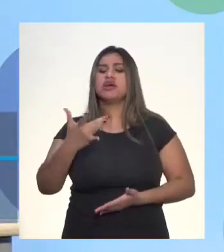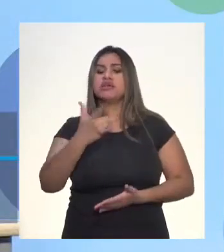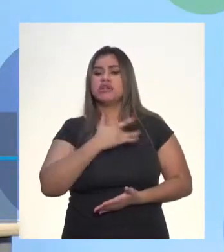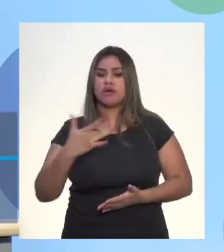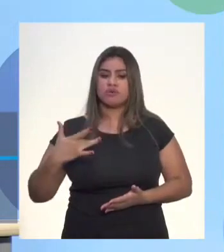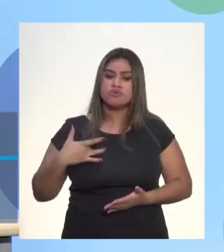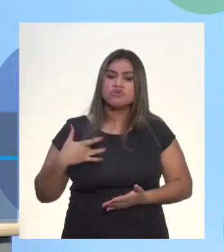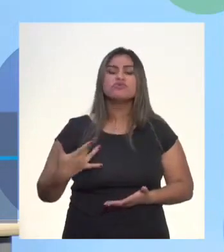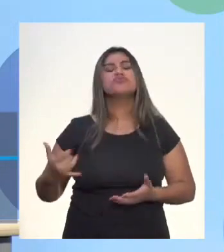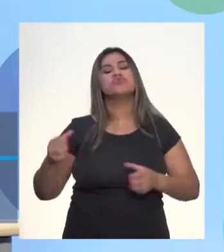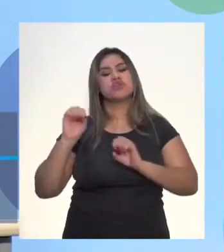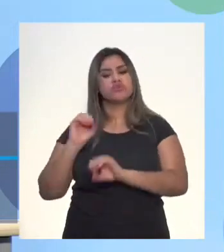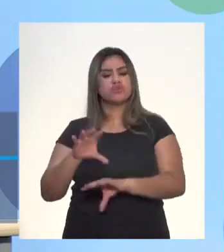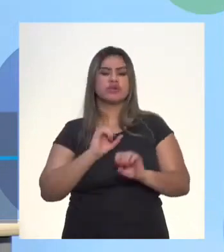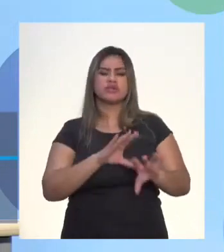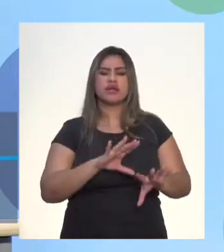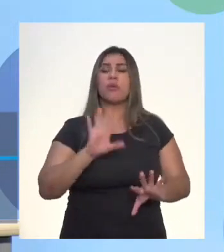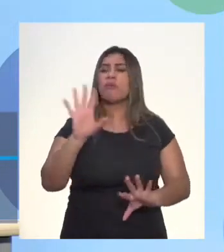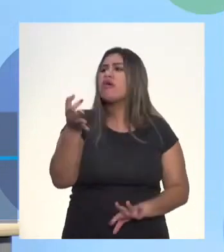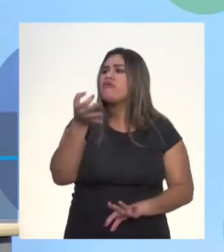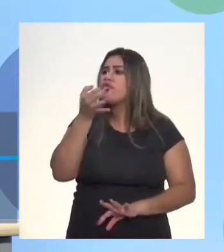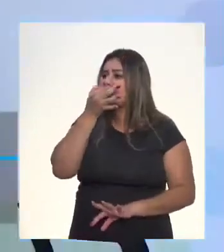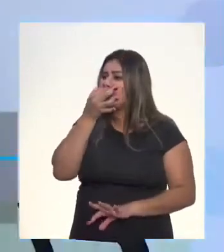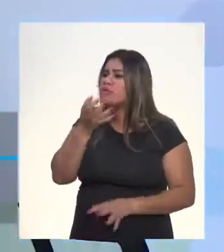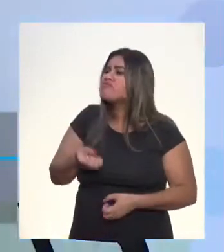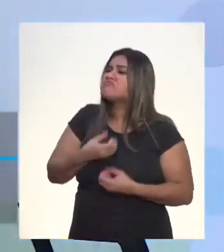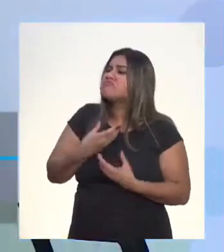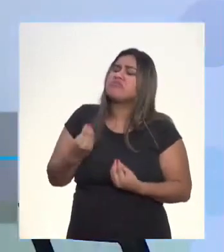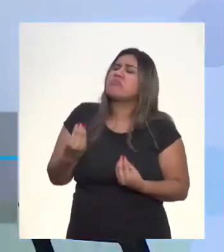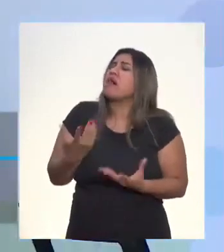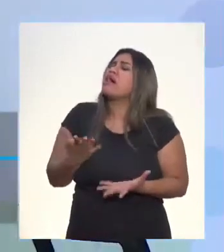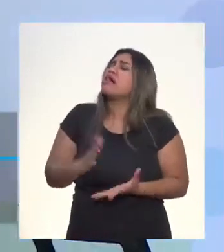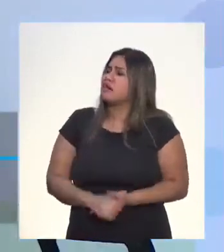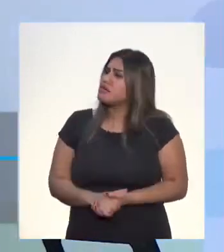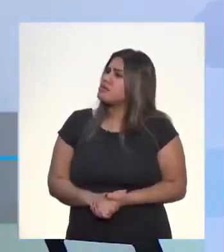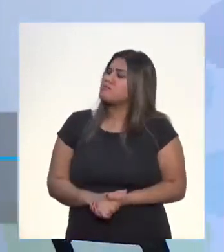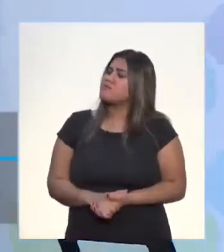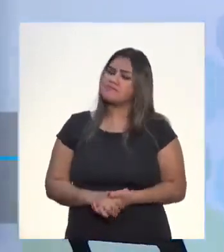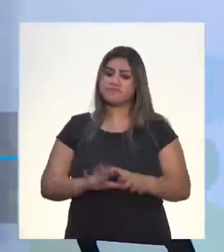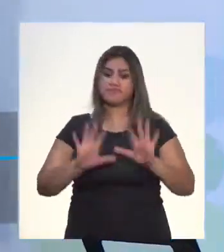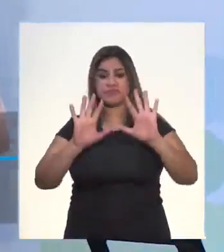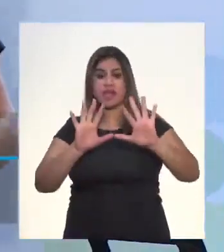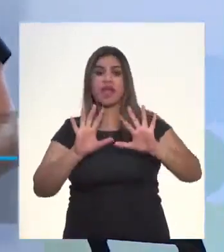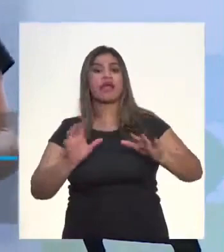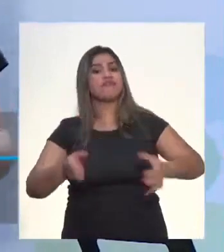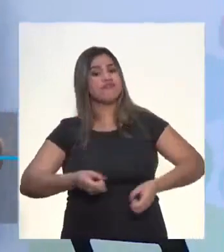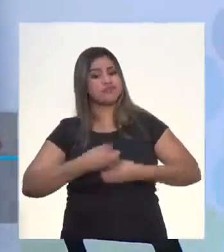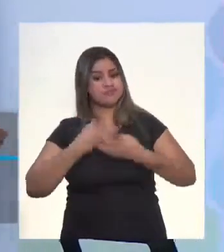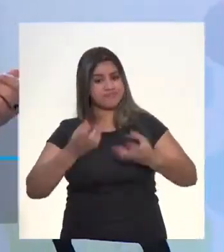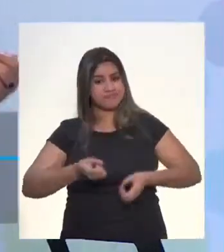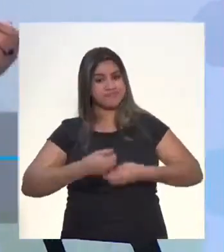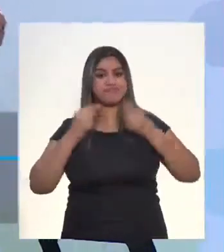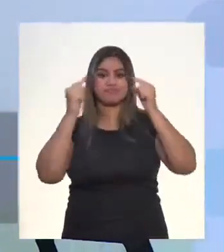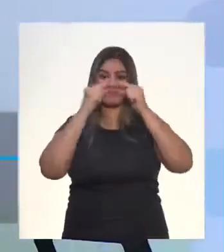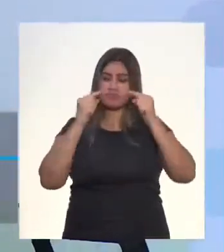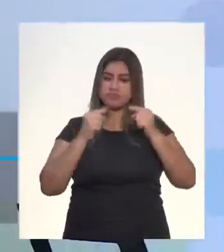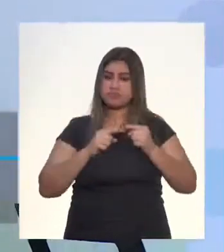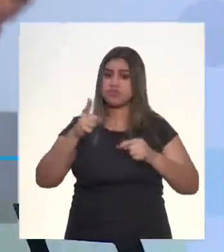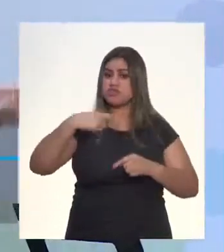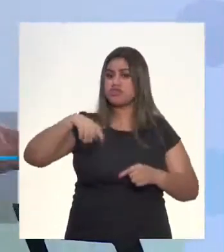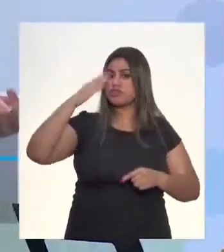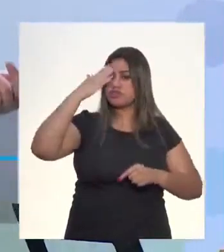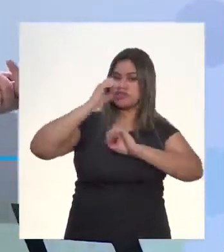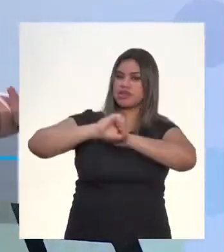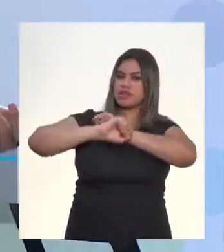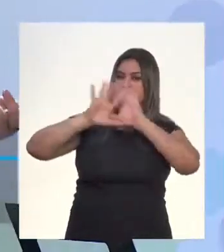faixas etárias. E, Fabi, assim, para que servem esses dados? Esses dados, né, servem tanto para a gente tentar entender as